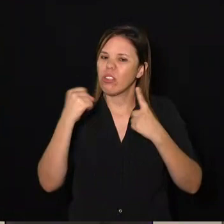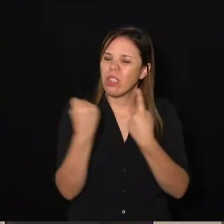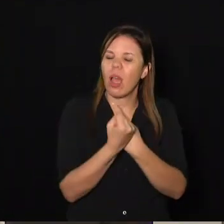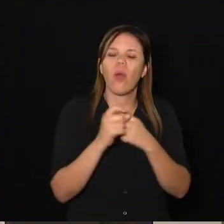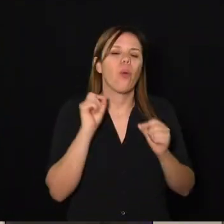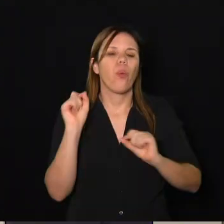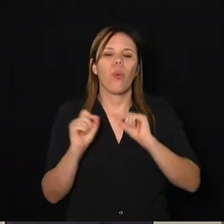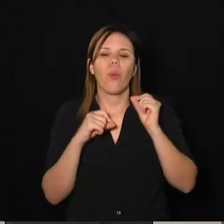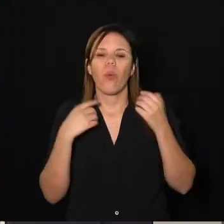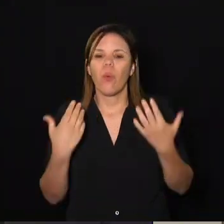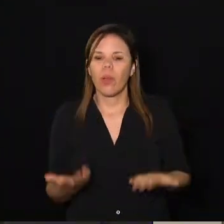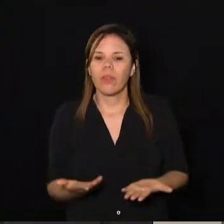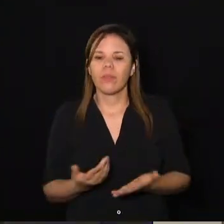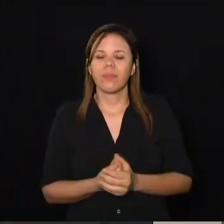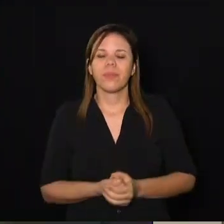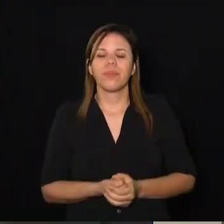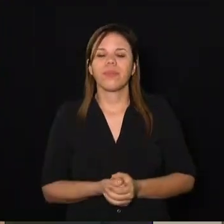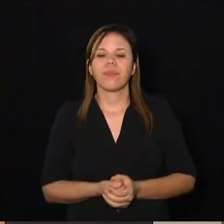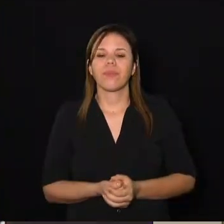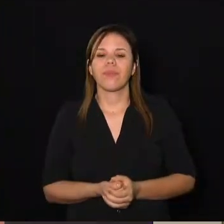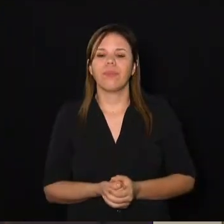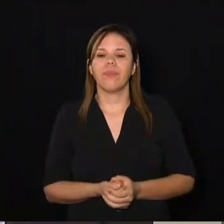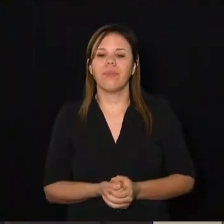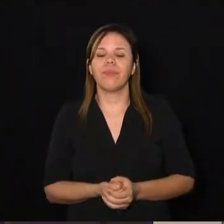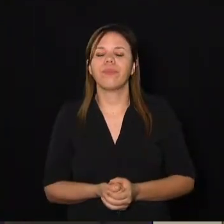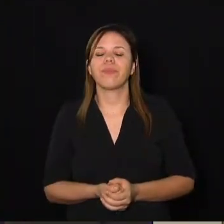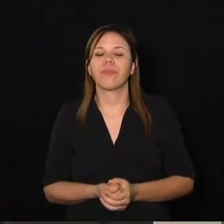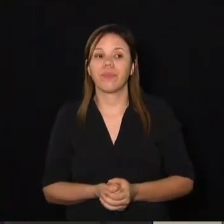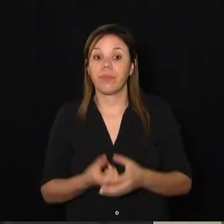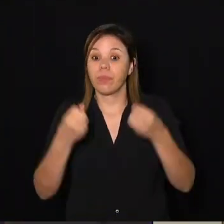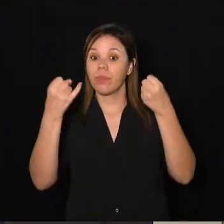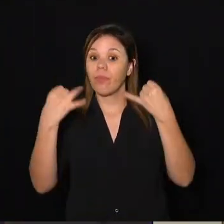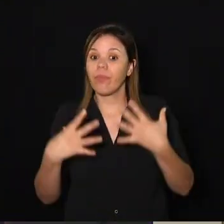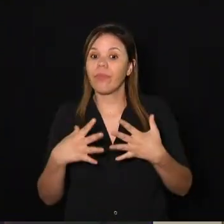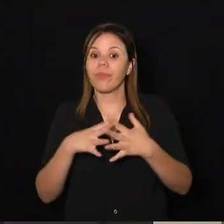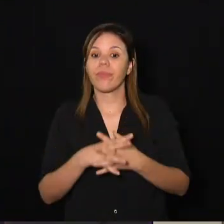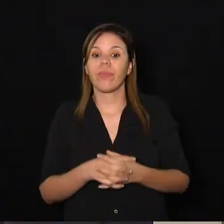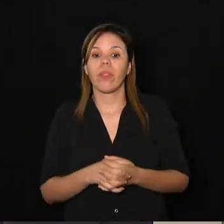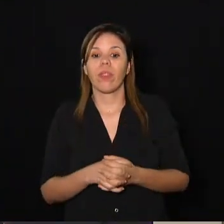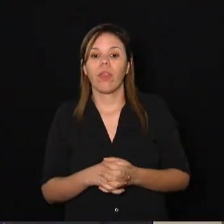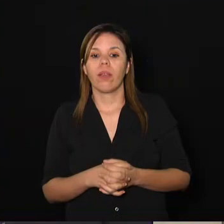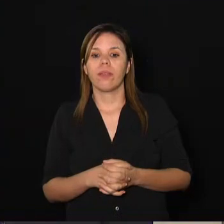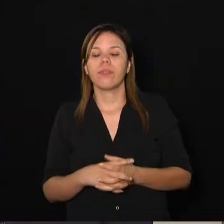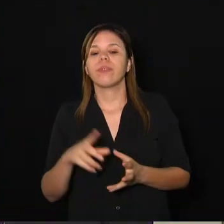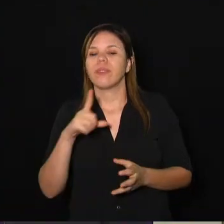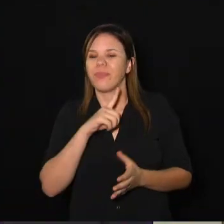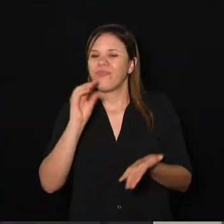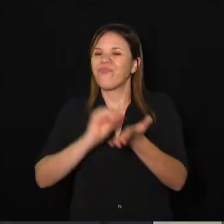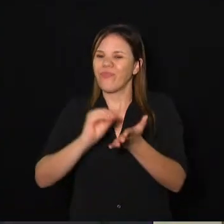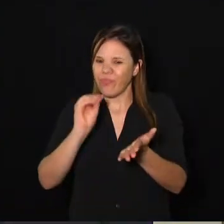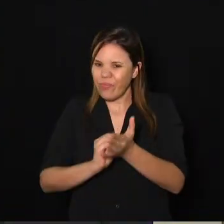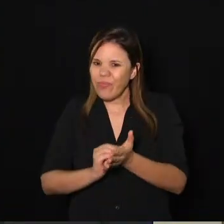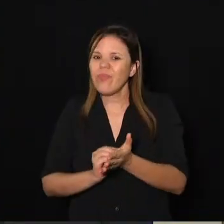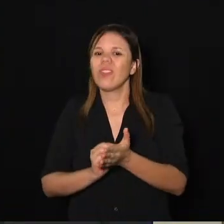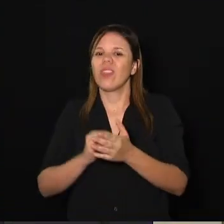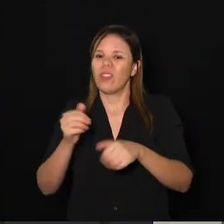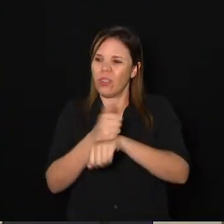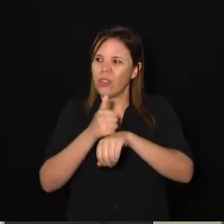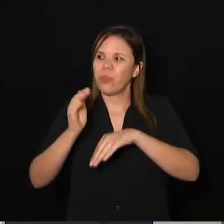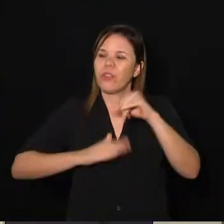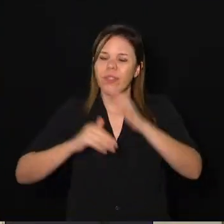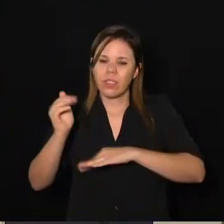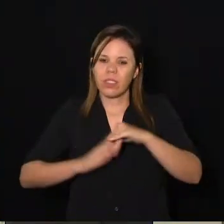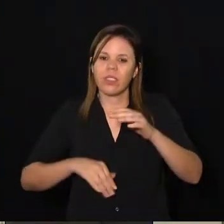que nós sabemos que hoje como eu já acabei de citar temos uma deficiência de profissionais na saúde